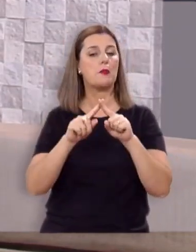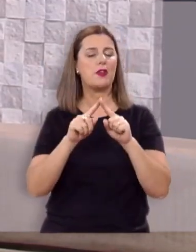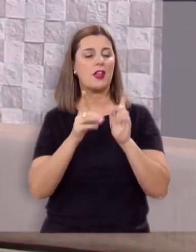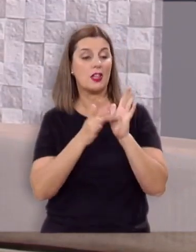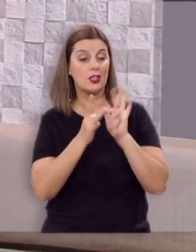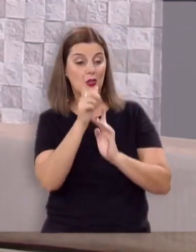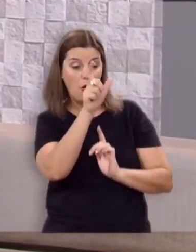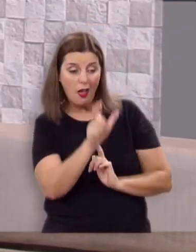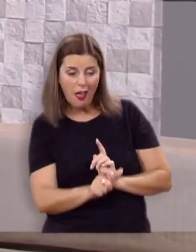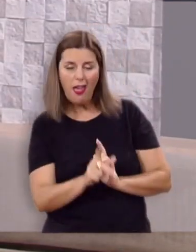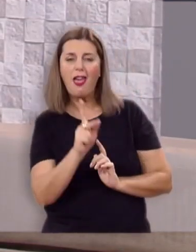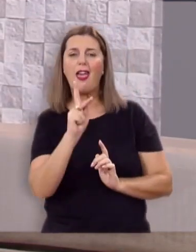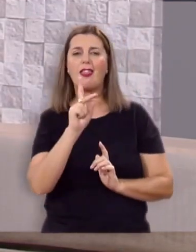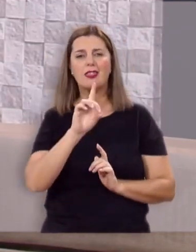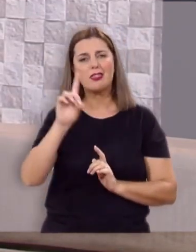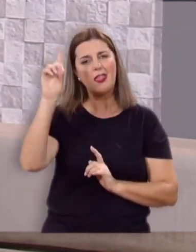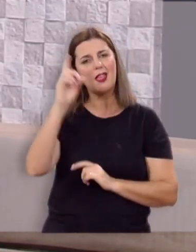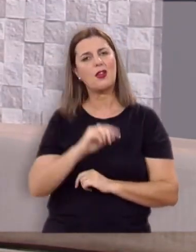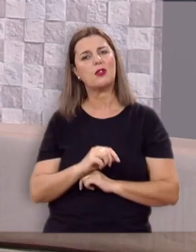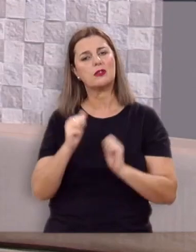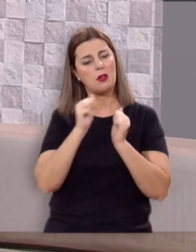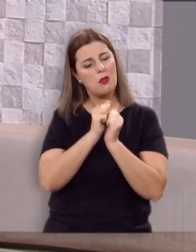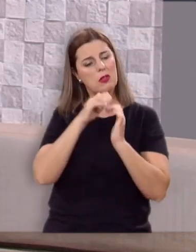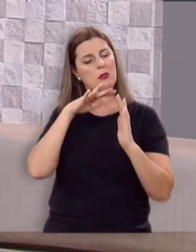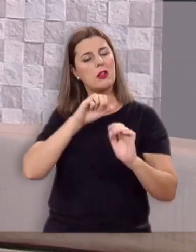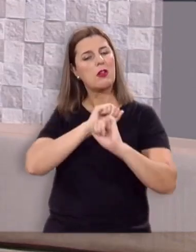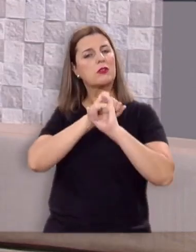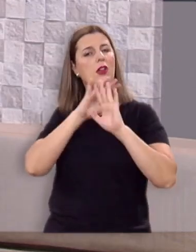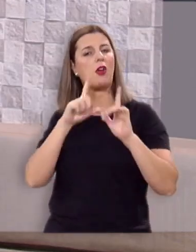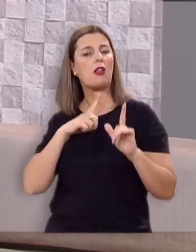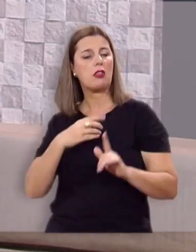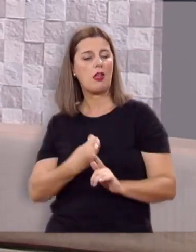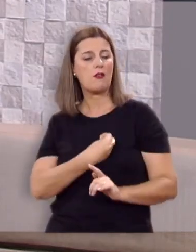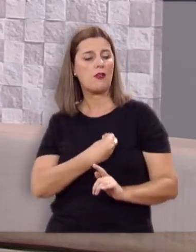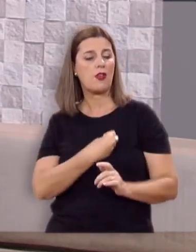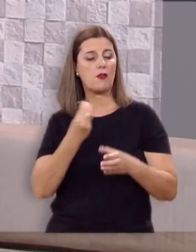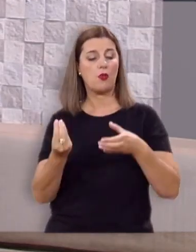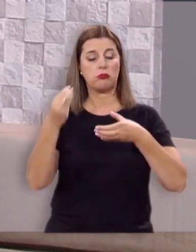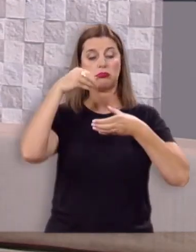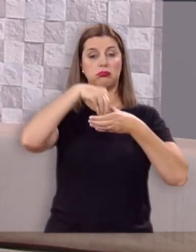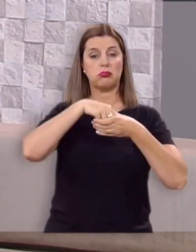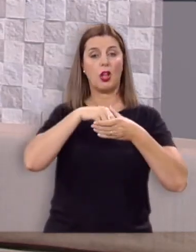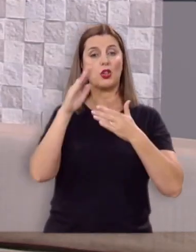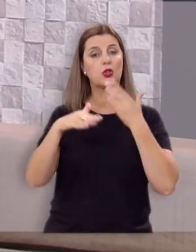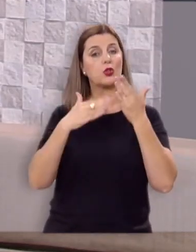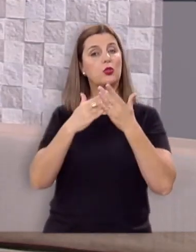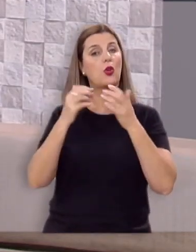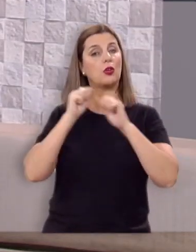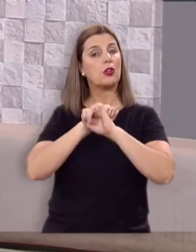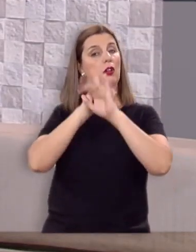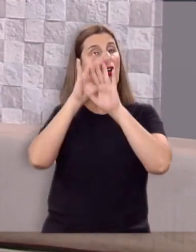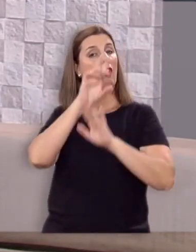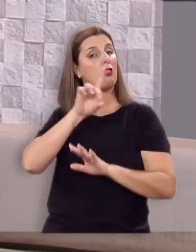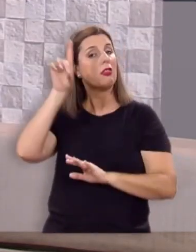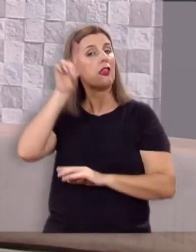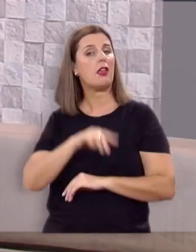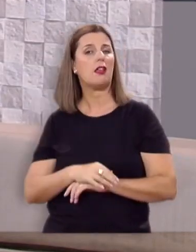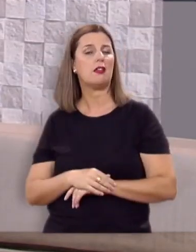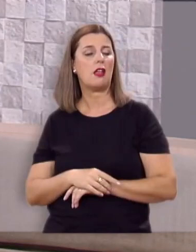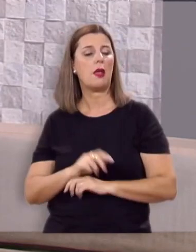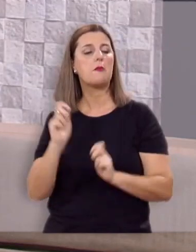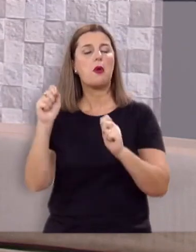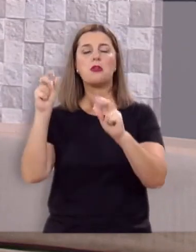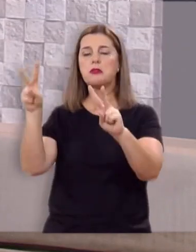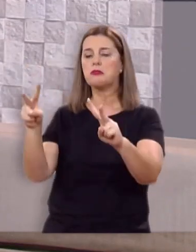Ele é a exata expressão do ser de Deus. Ele é o resplendor da glória, nele habita corporalmente toda a plenitude da divindade, e Ele